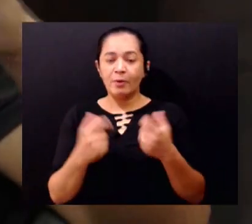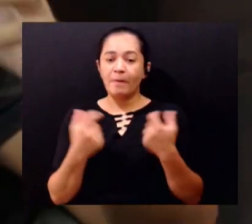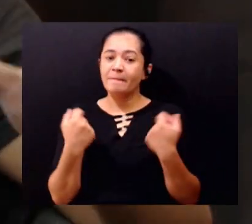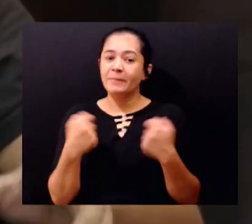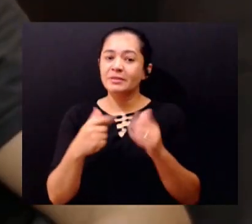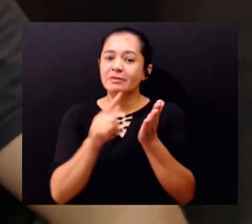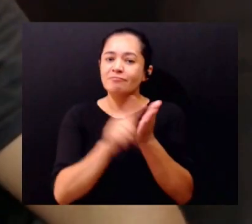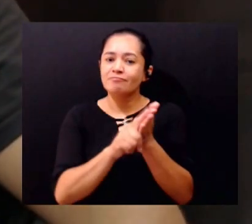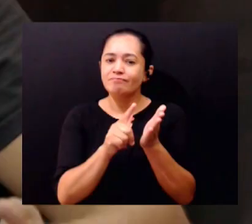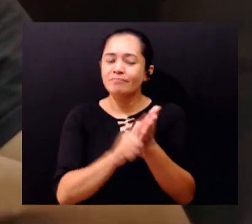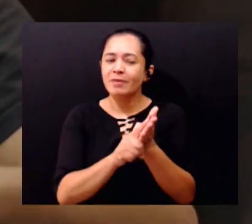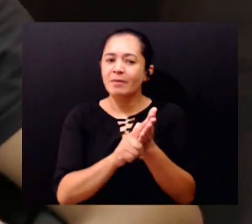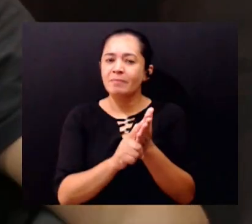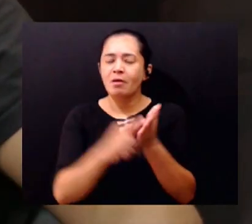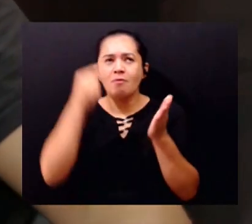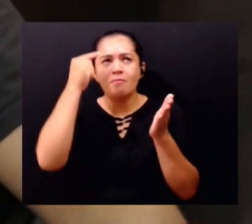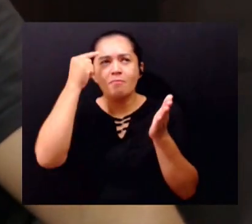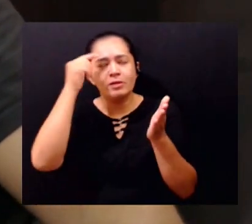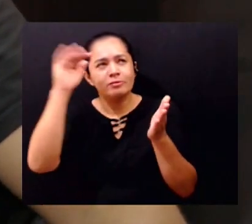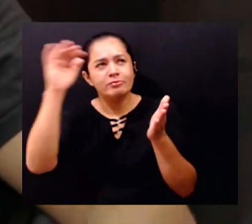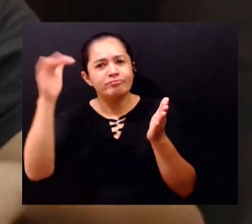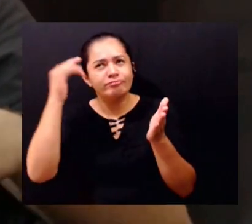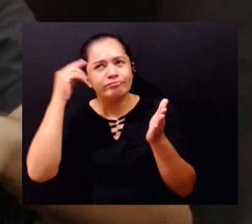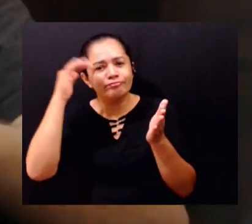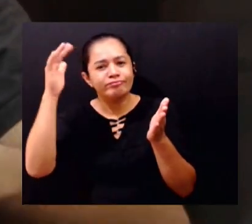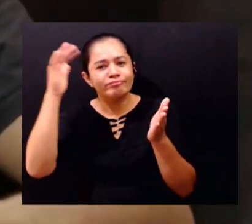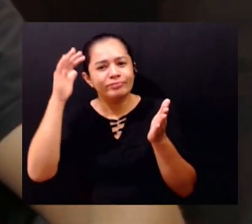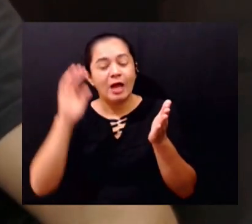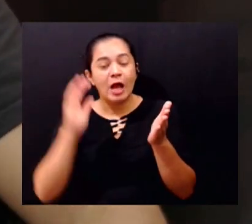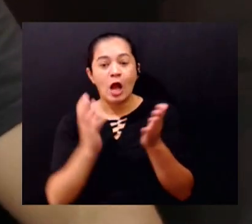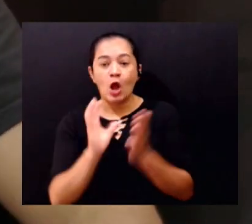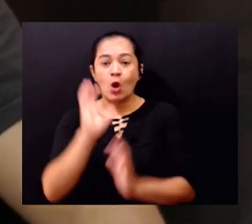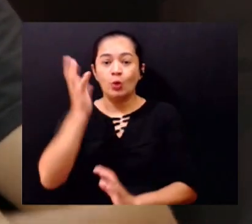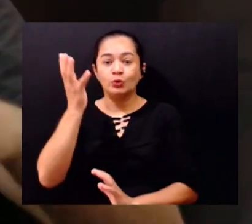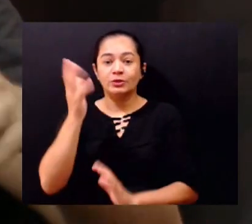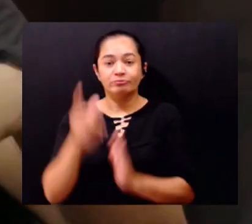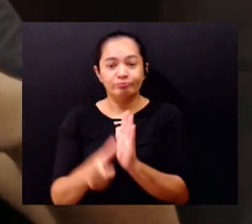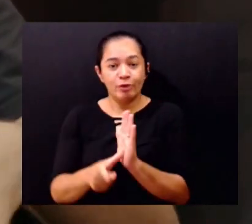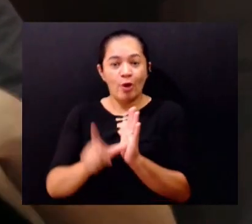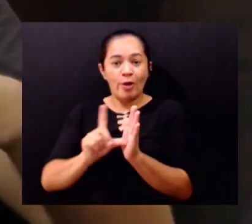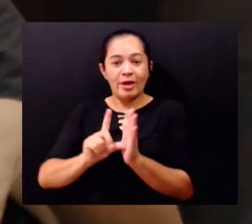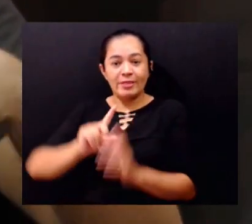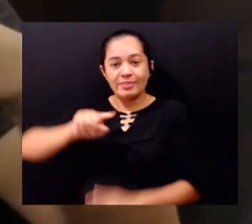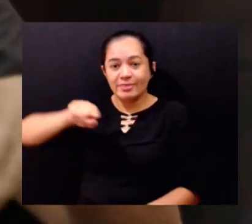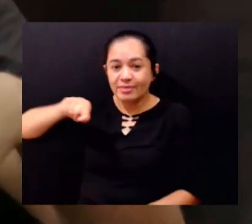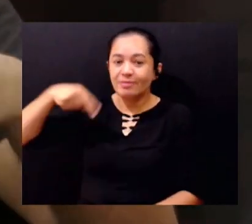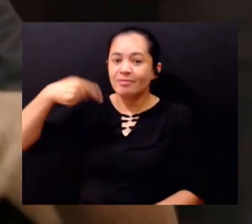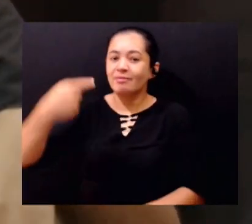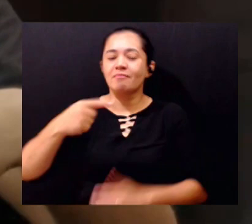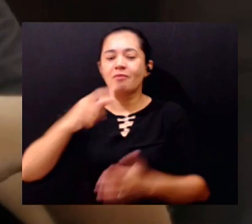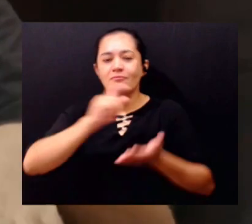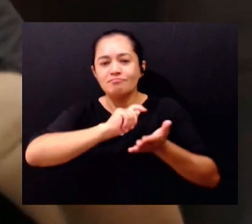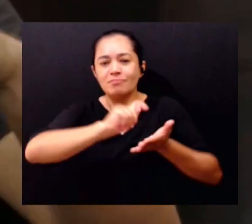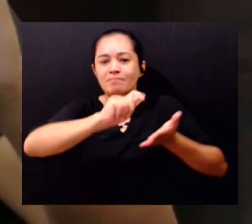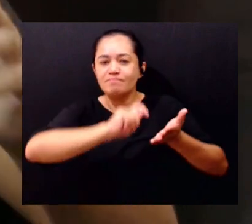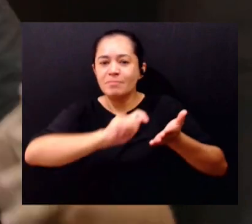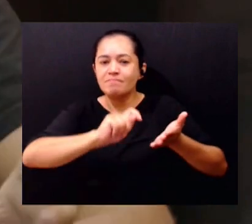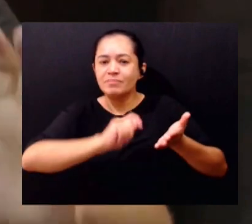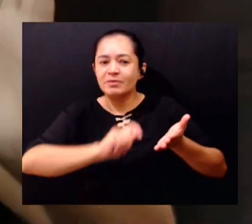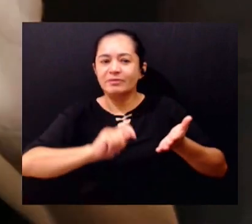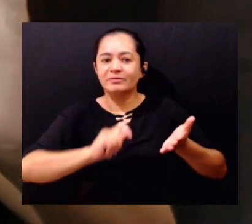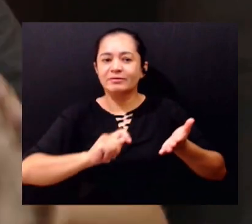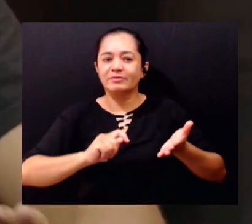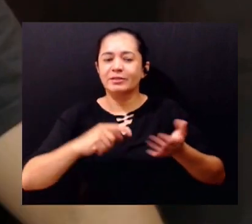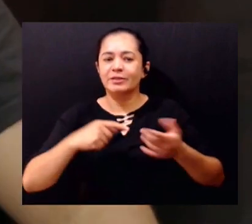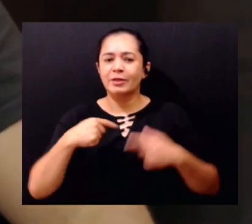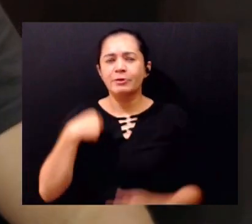dar uma viajada mesmo nas ideias acontecia antes. Aí depois que vinha o papel. Então como eu sempre tinha muita ideia, sempre tive que colocar, ali eu pensei comigo, eu falei